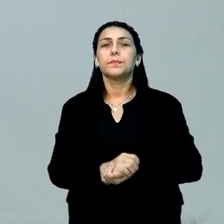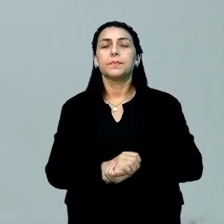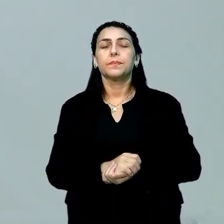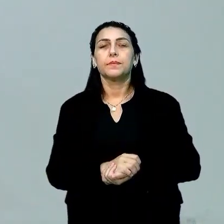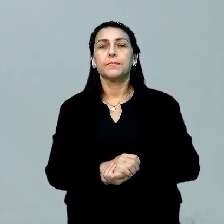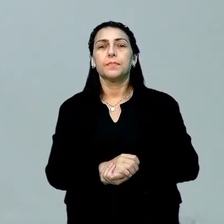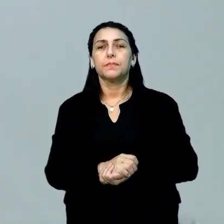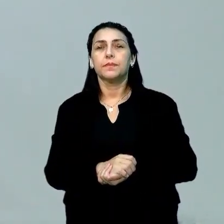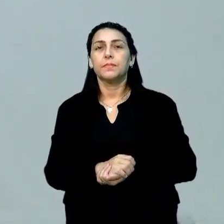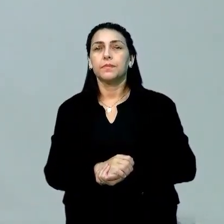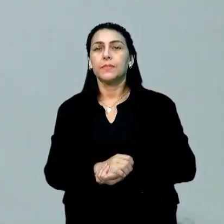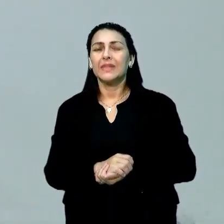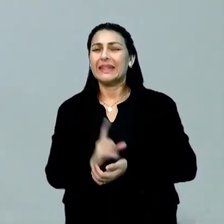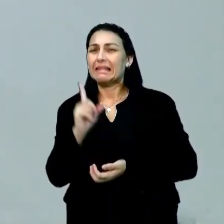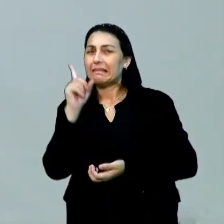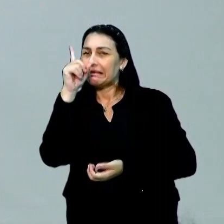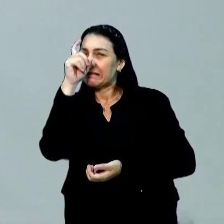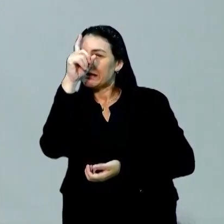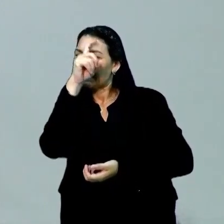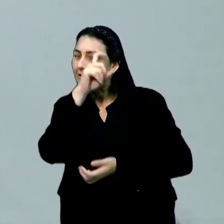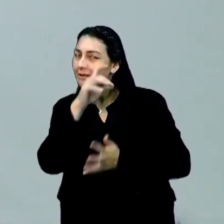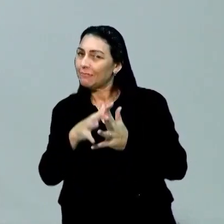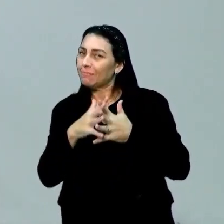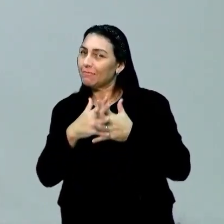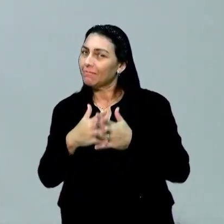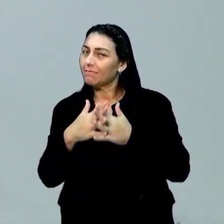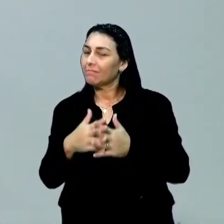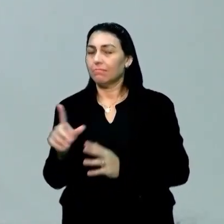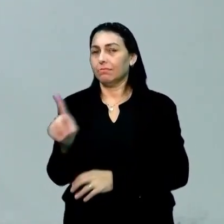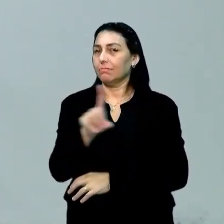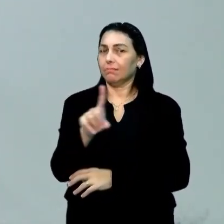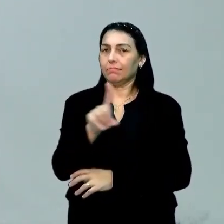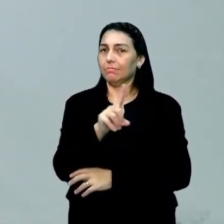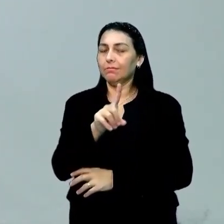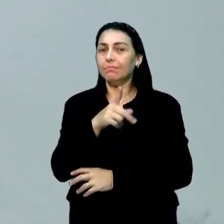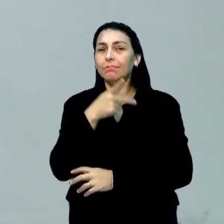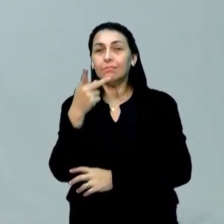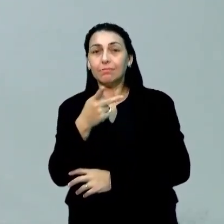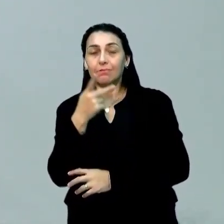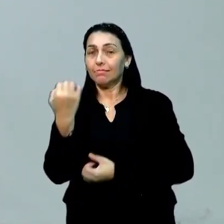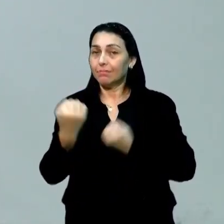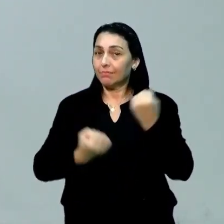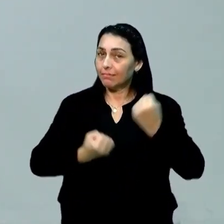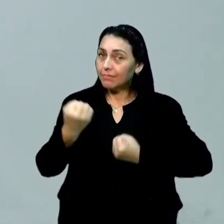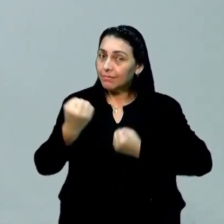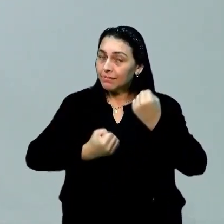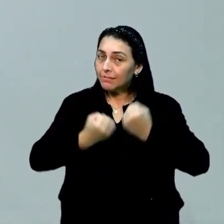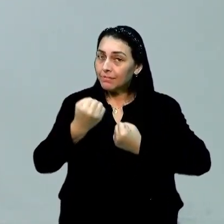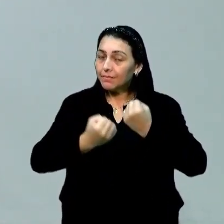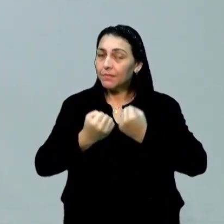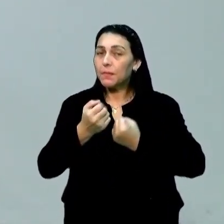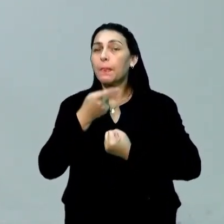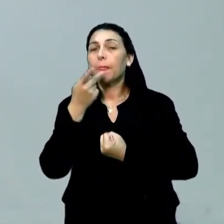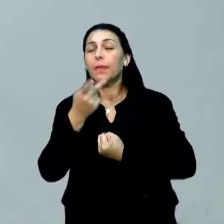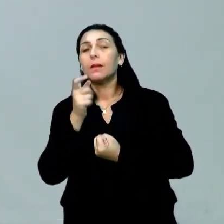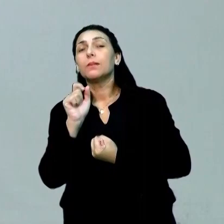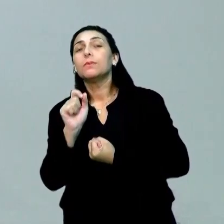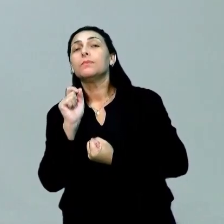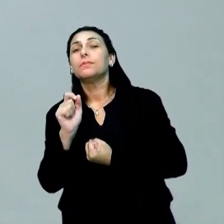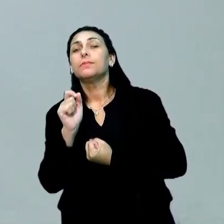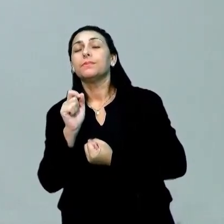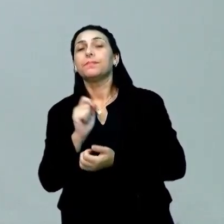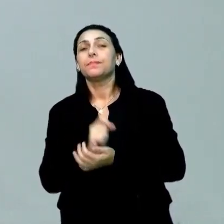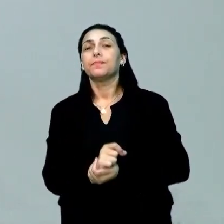nossa, peraí, complicou. Não. Quando nós estamos falando de carro, nesse caso, a gente vai falar isso, tudo